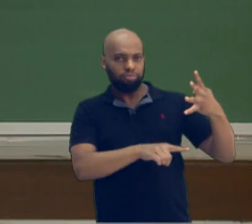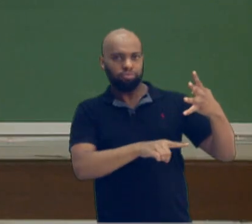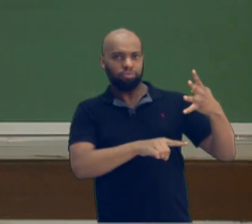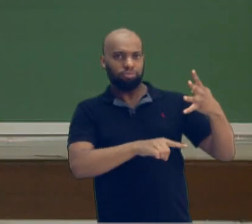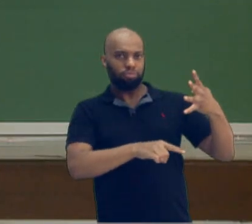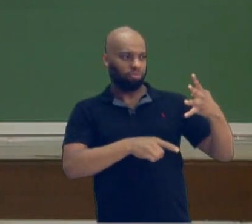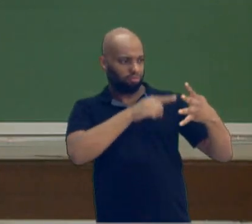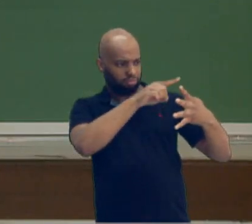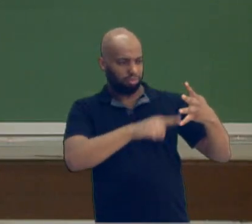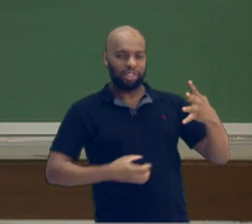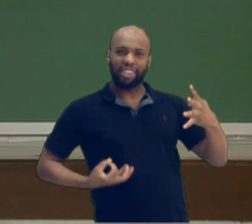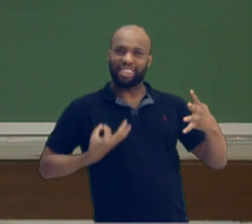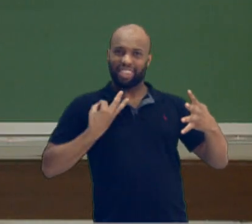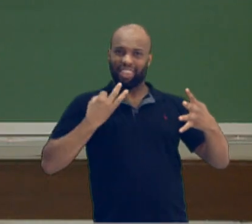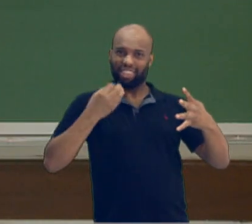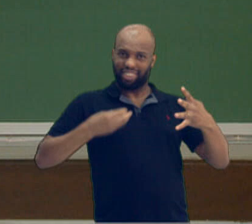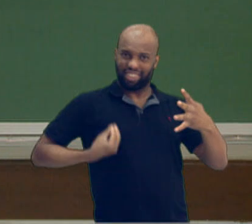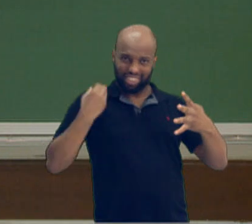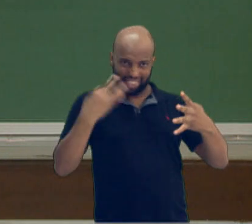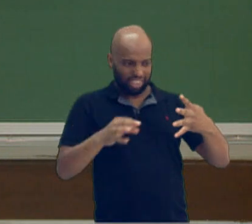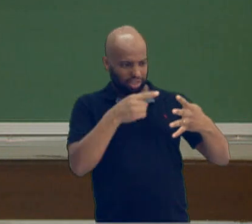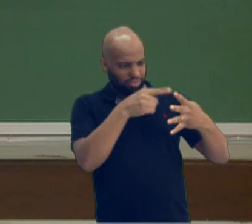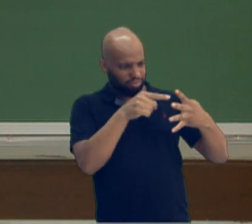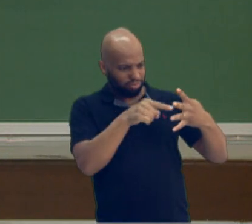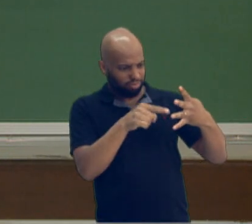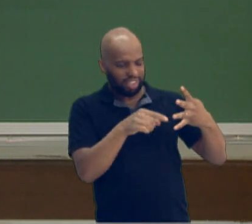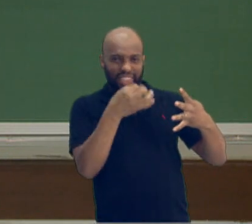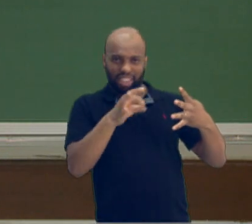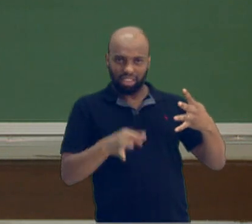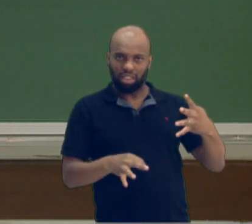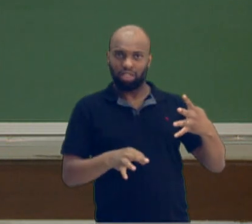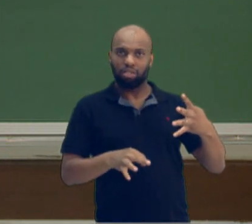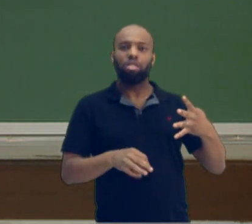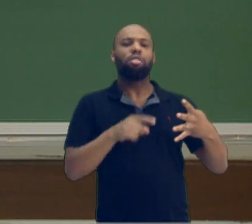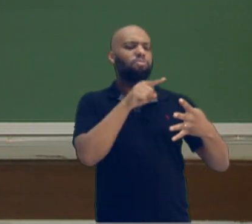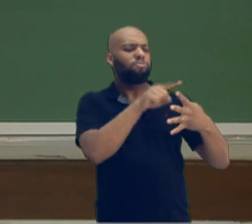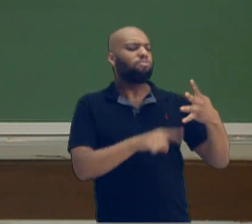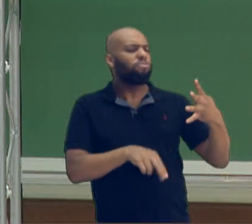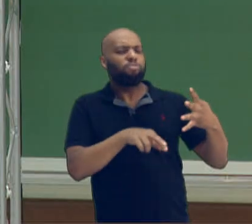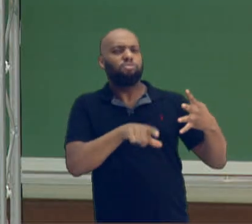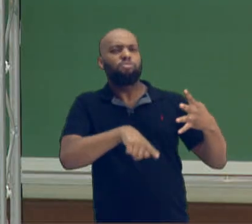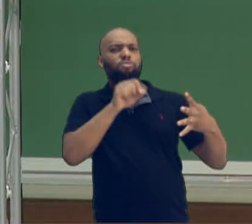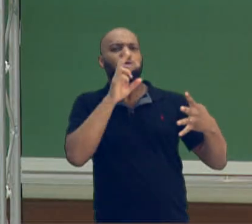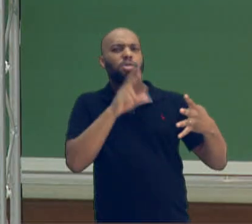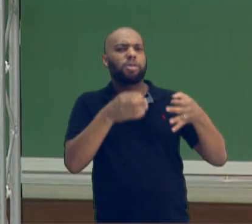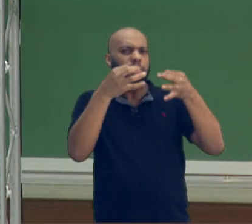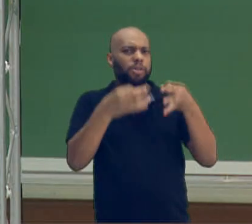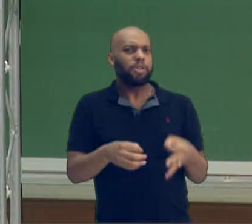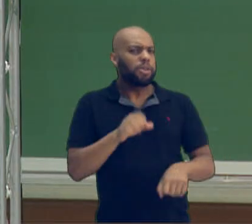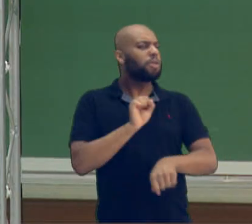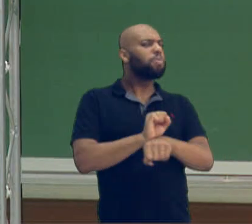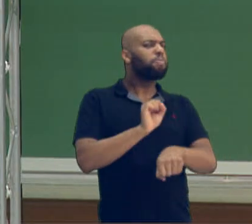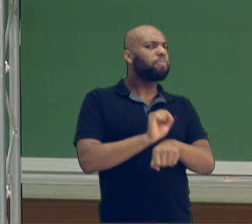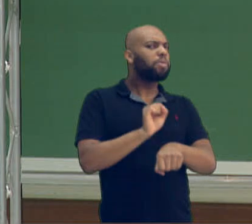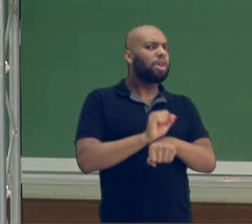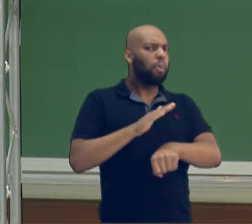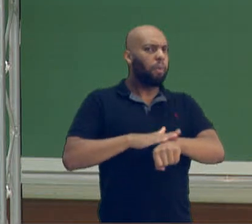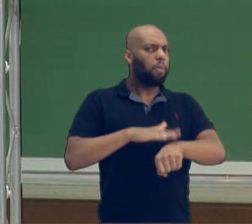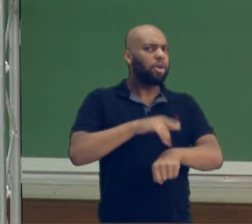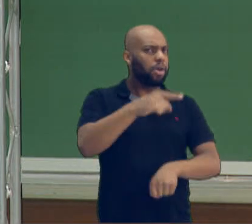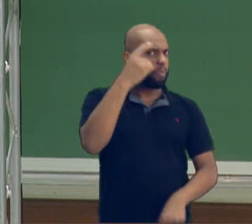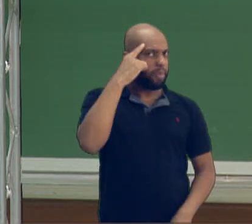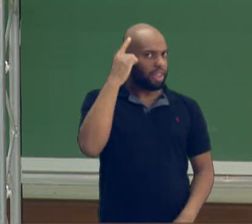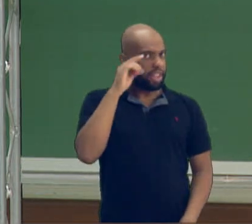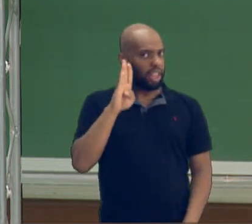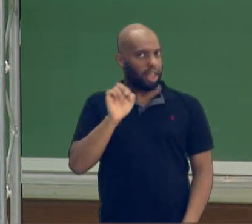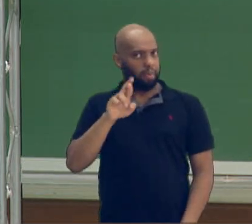estão corretas. Qual seria a resposta correta? Um tempinho para vocês pensarem e Barbela